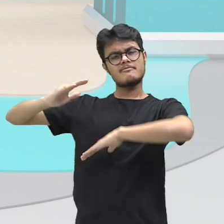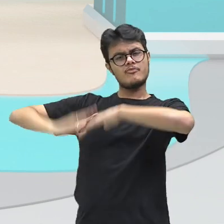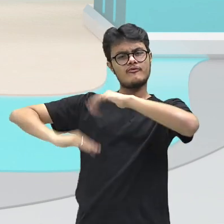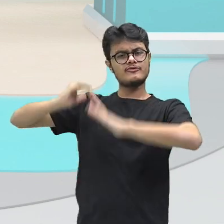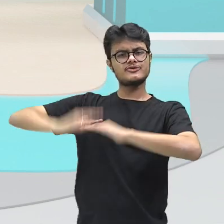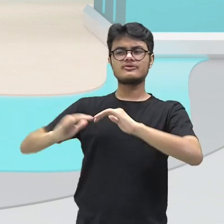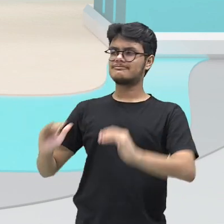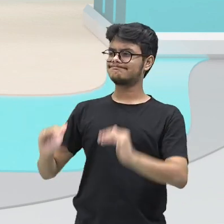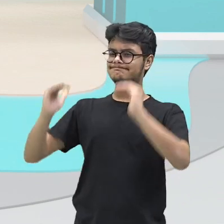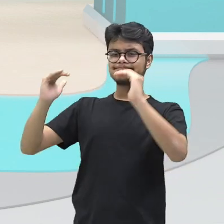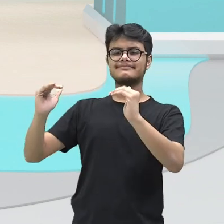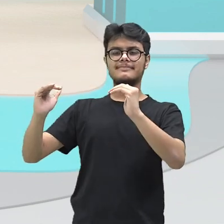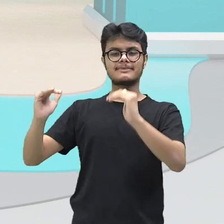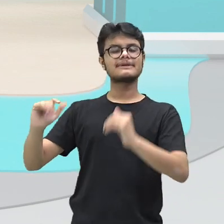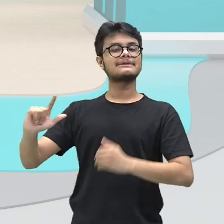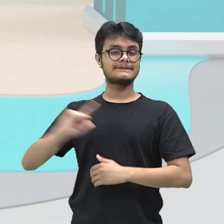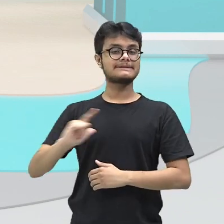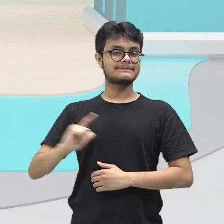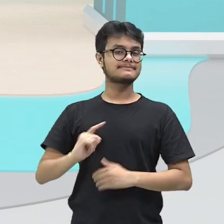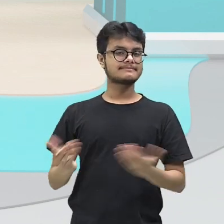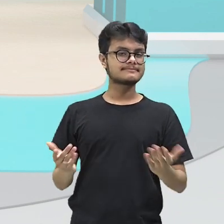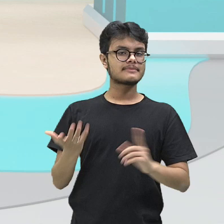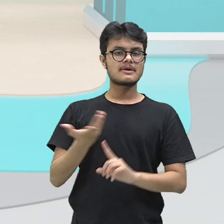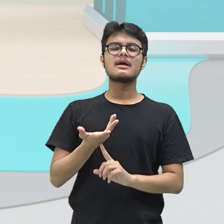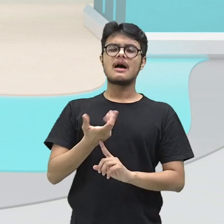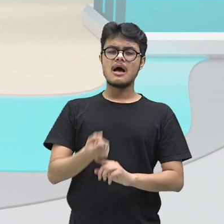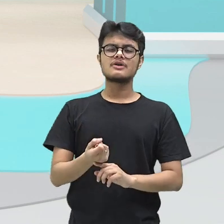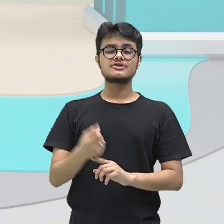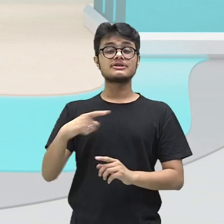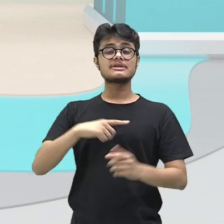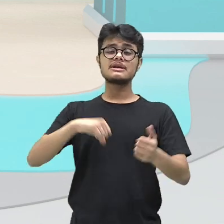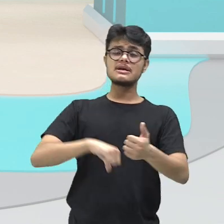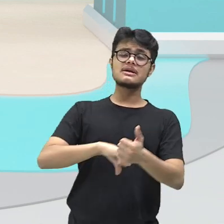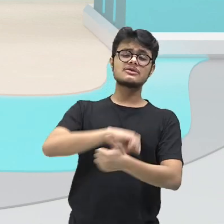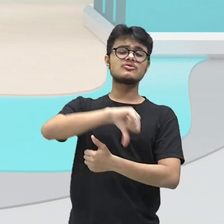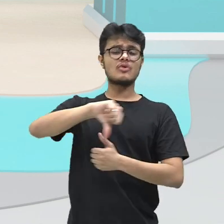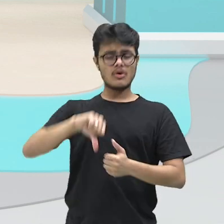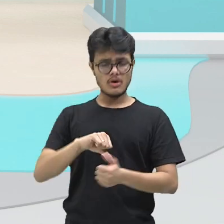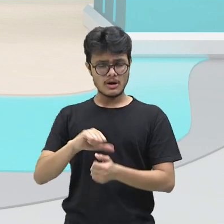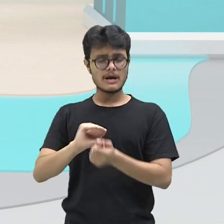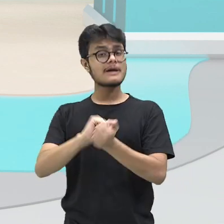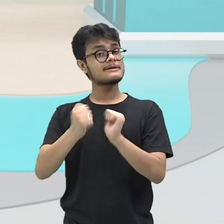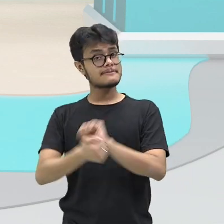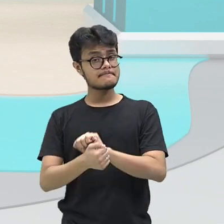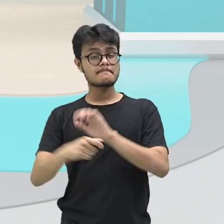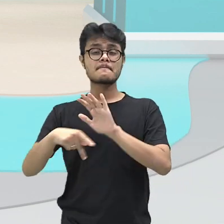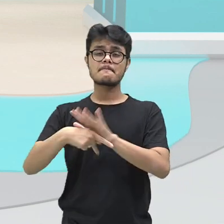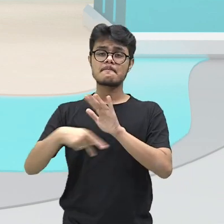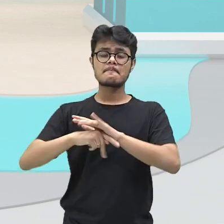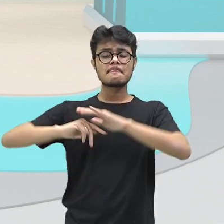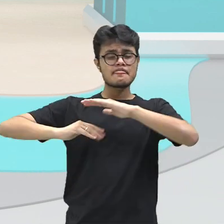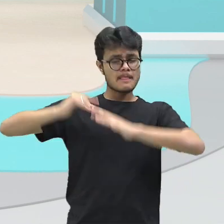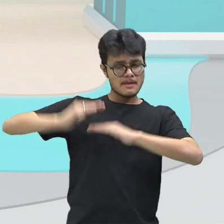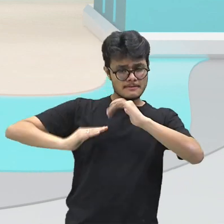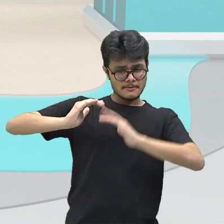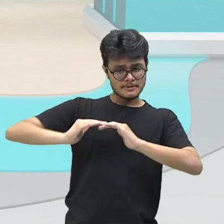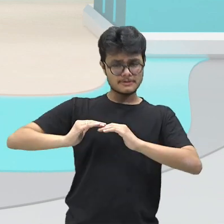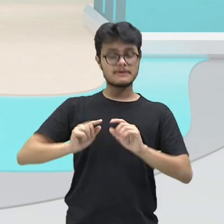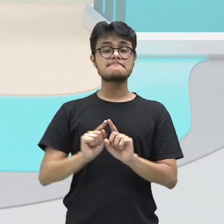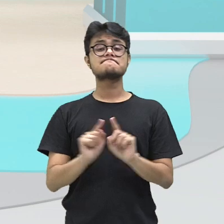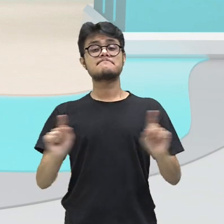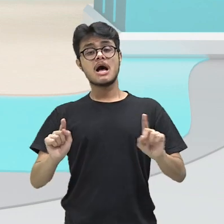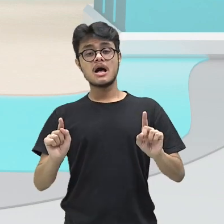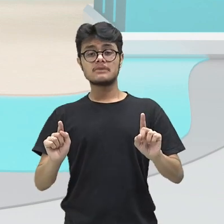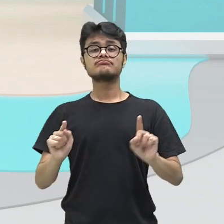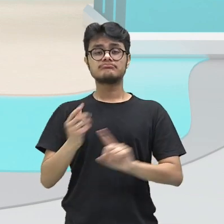profissional, que a gente vem, a arte ela vai mudando, ela já entra num caráter profissional, e essa produção artística ela vai